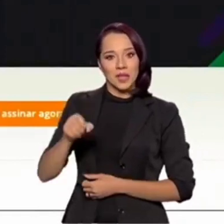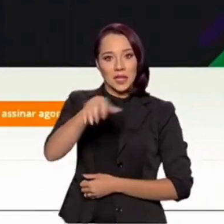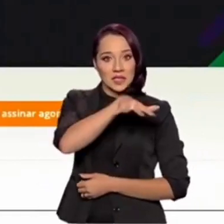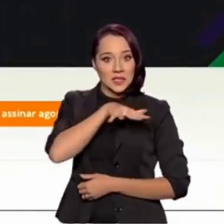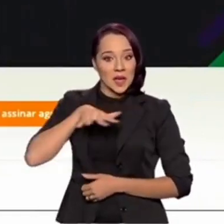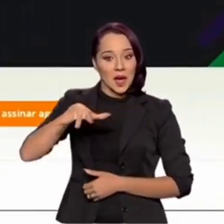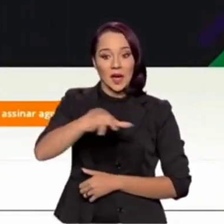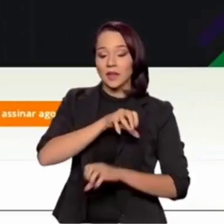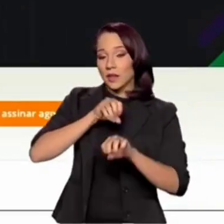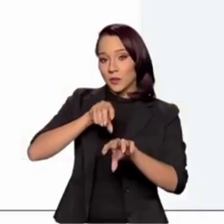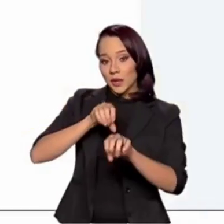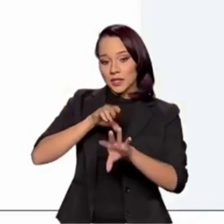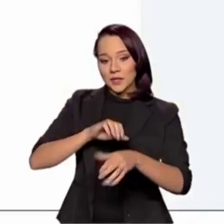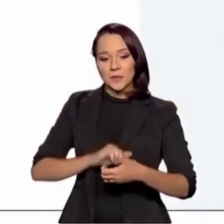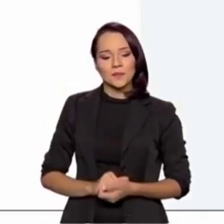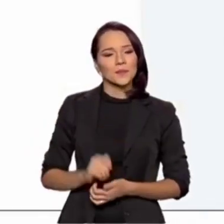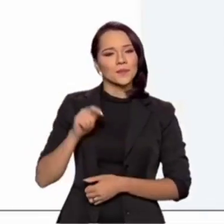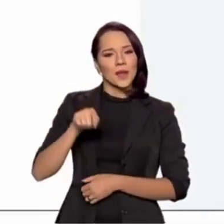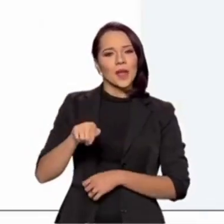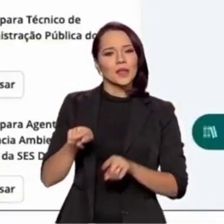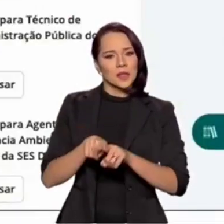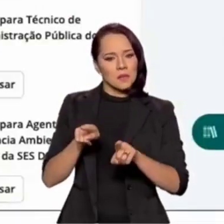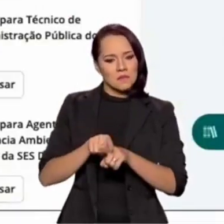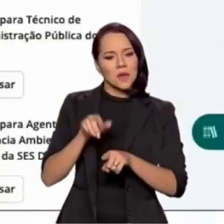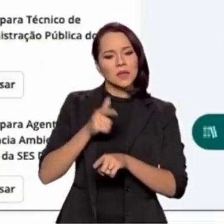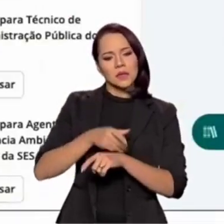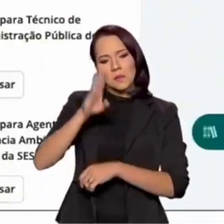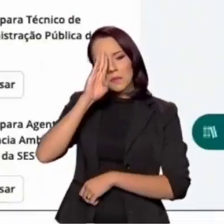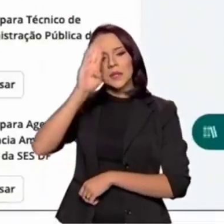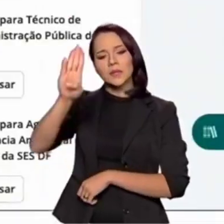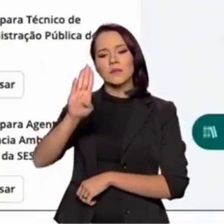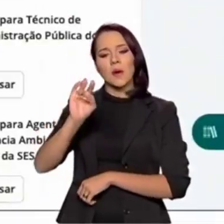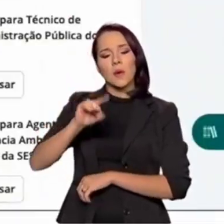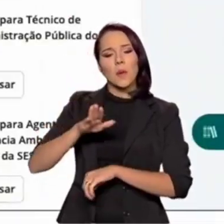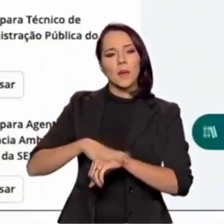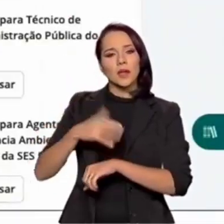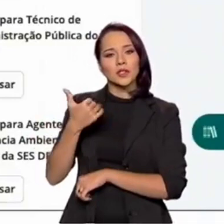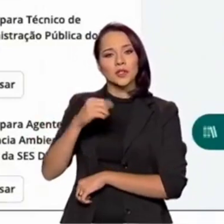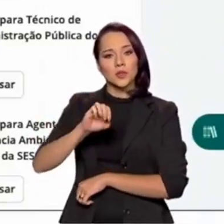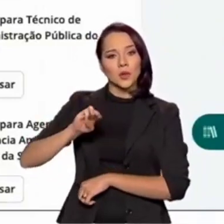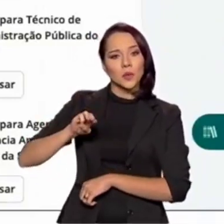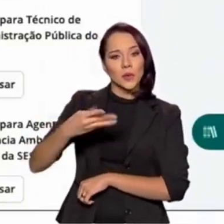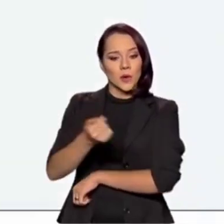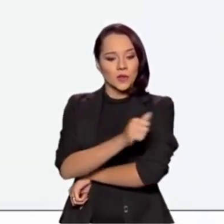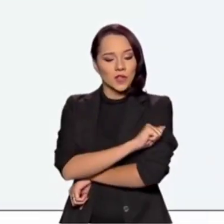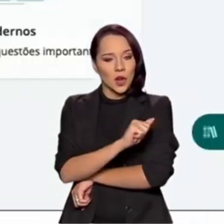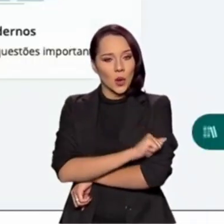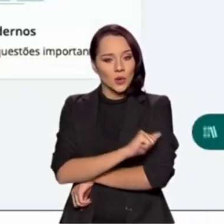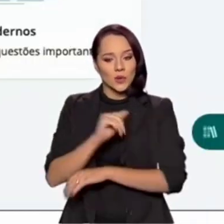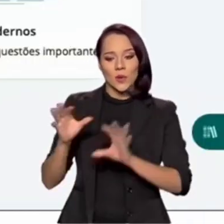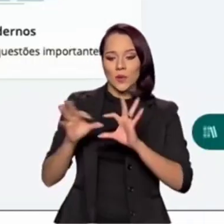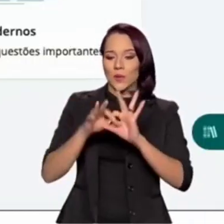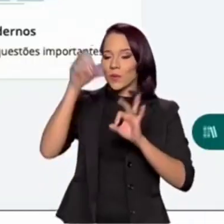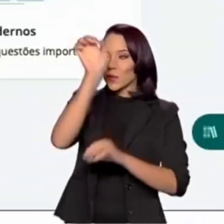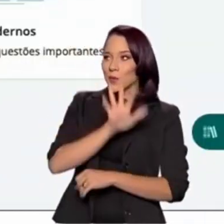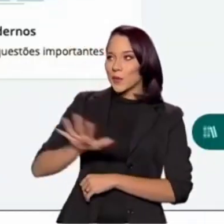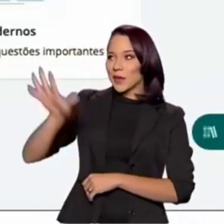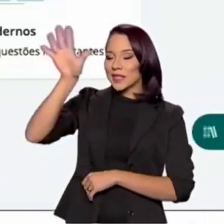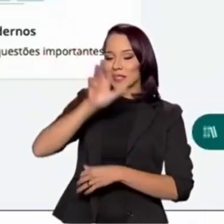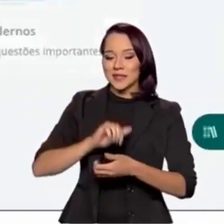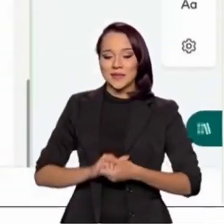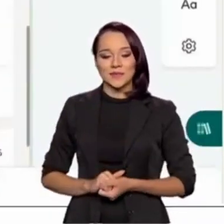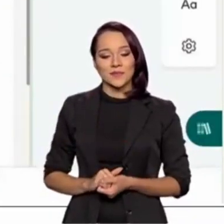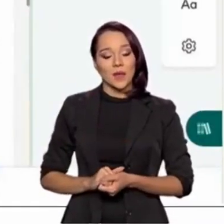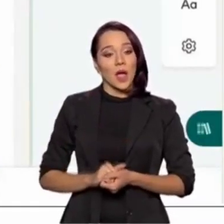universo educacional, a Q Concurso se destaca com mais de 18 milhões de estudantes conectados no Brasil.